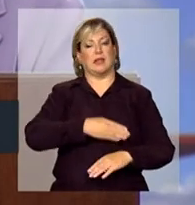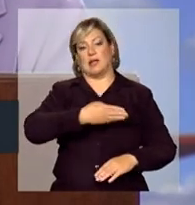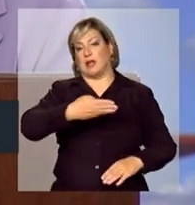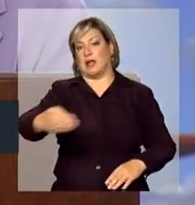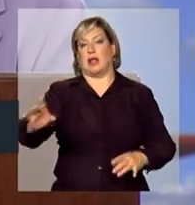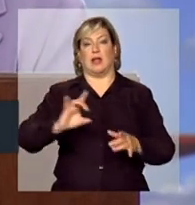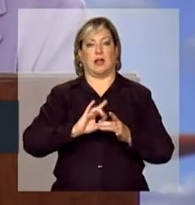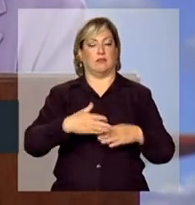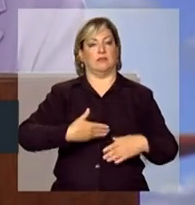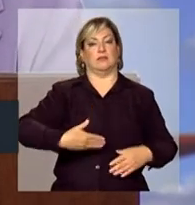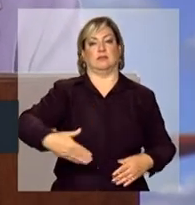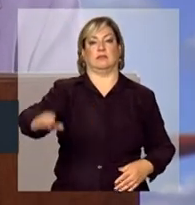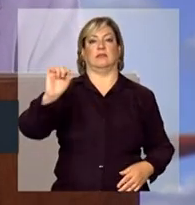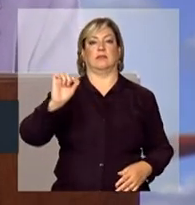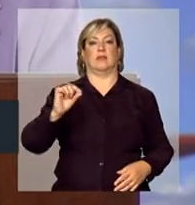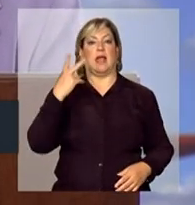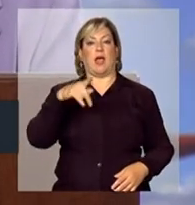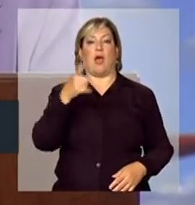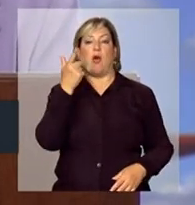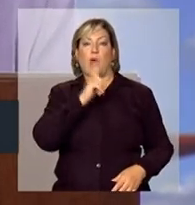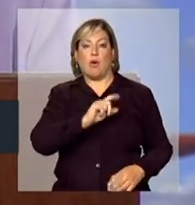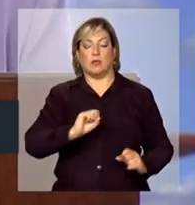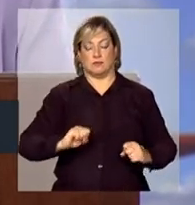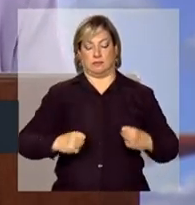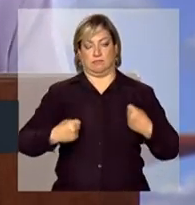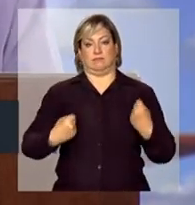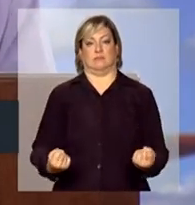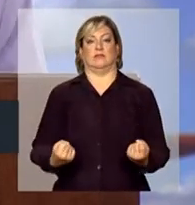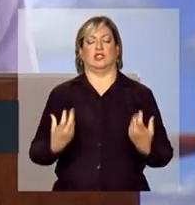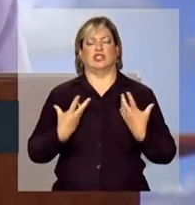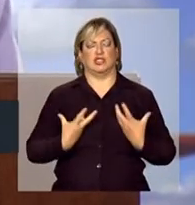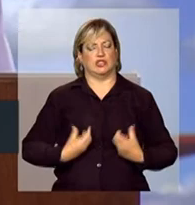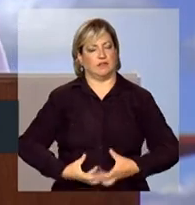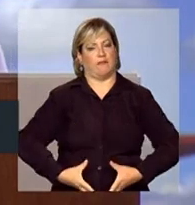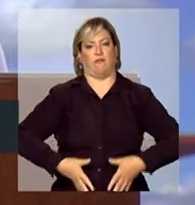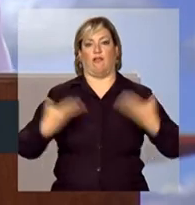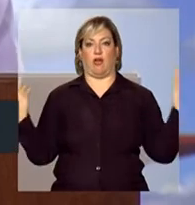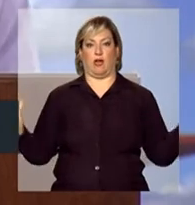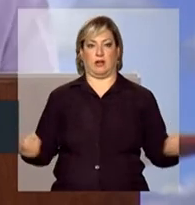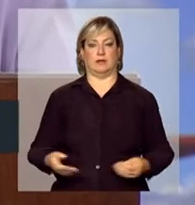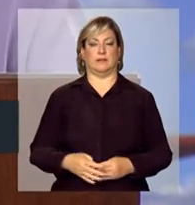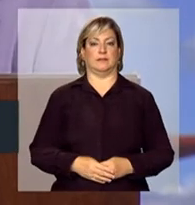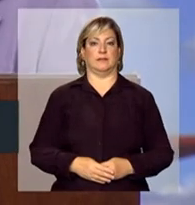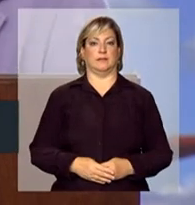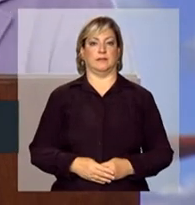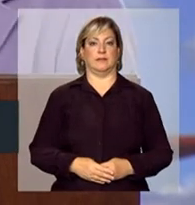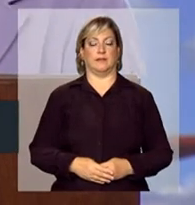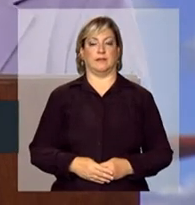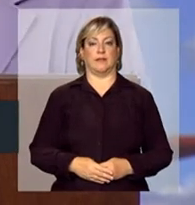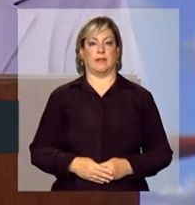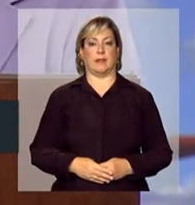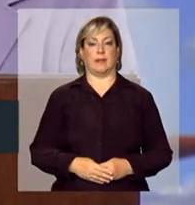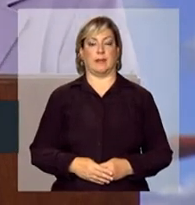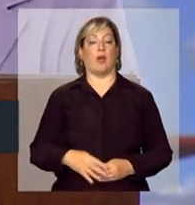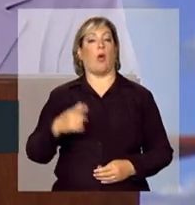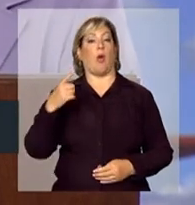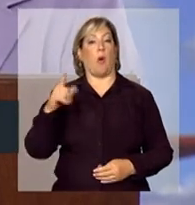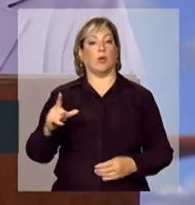necessário para que ela seja resgatada como sujeito de direito o outro